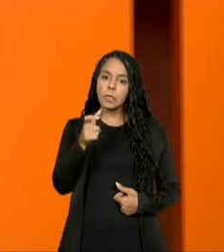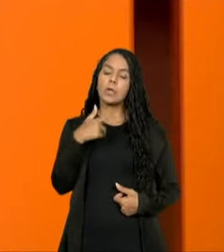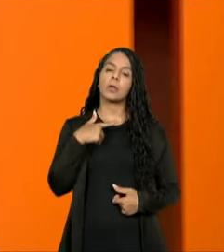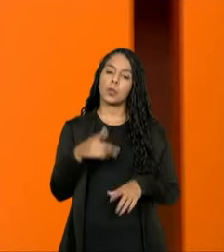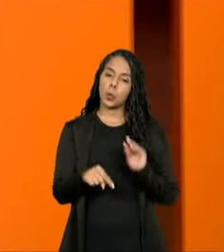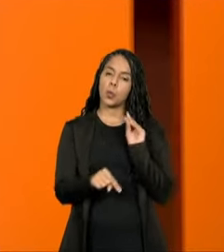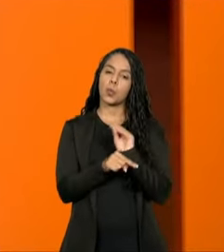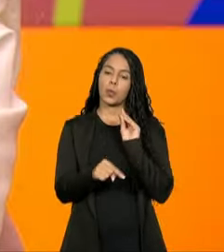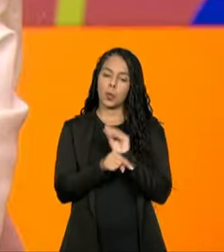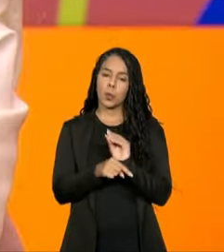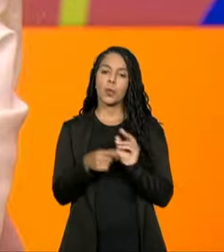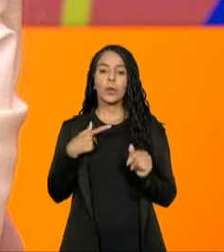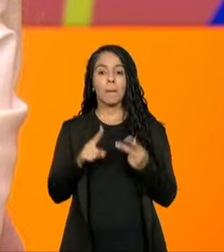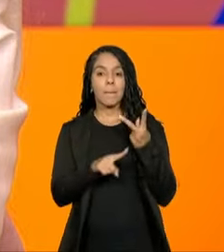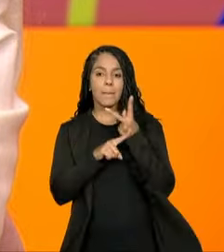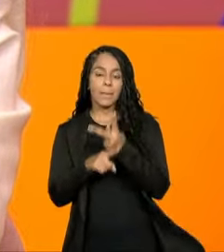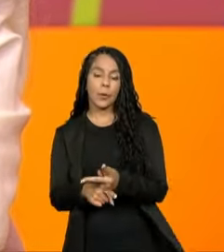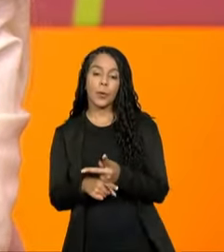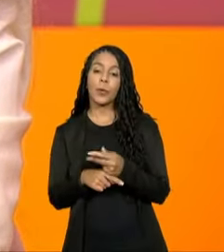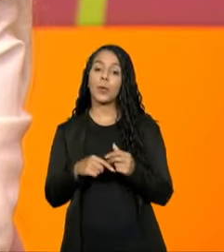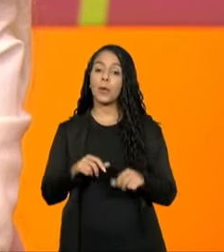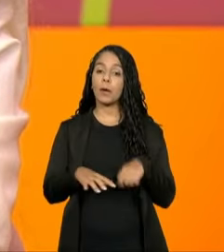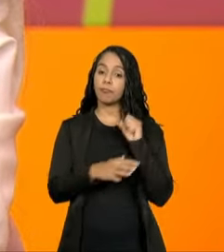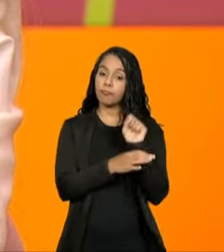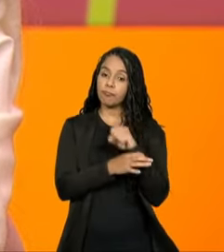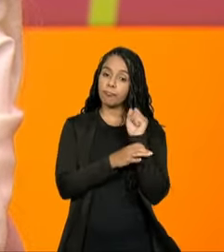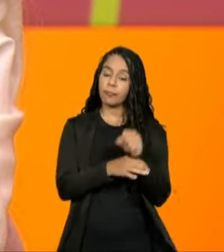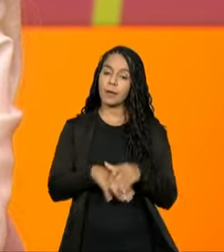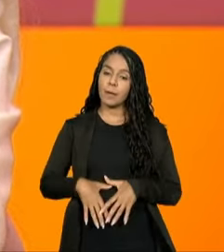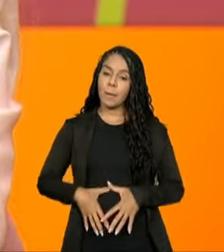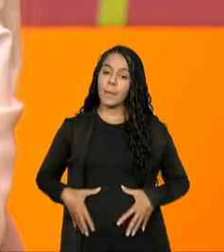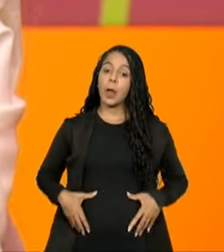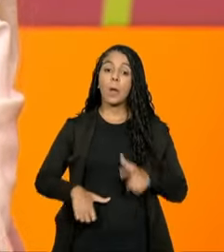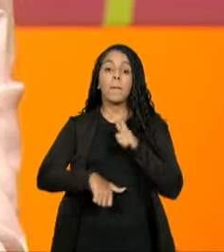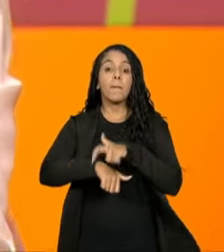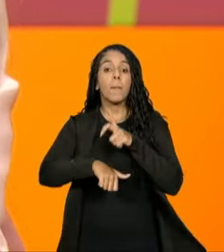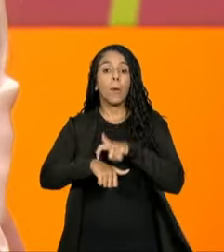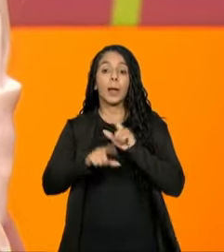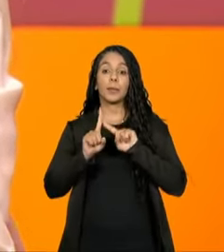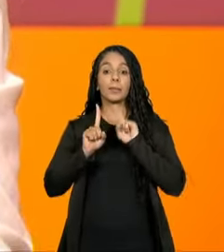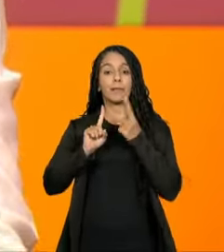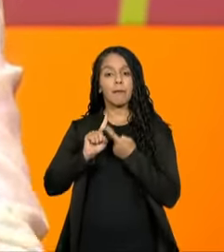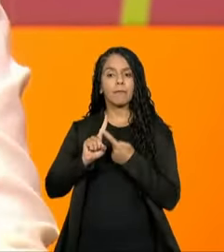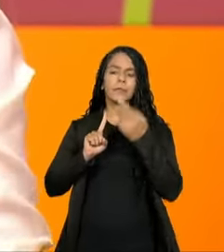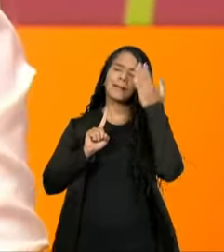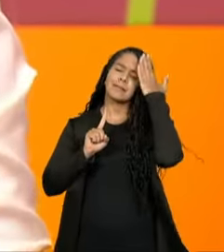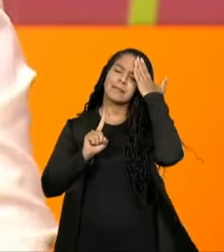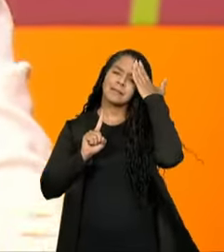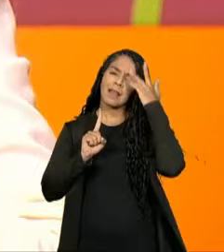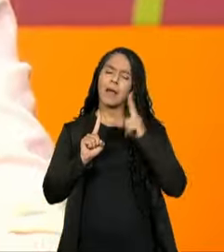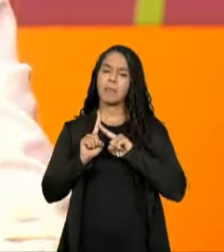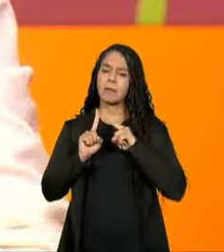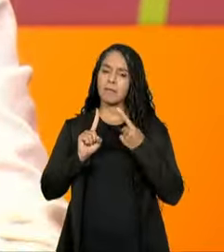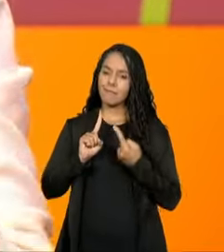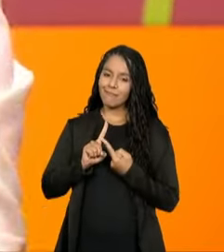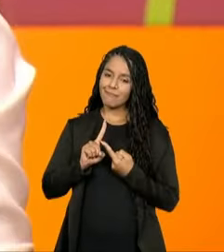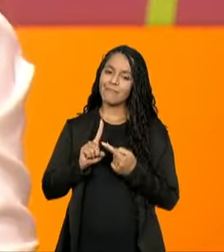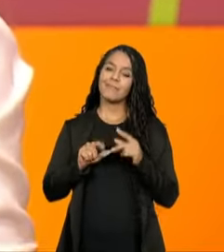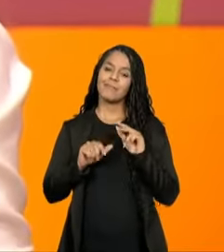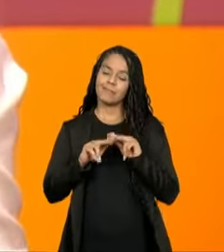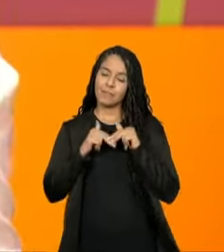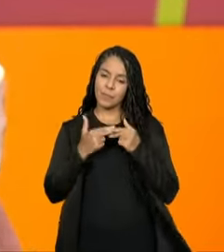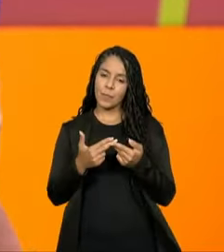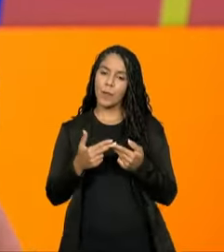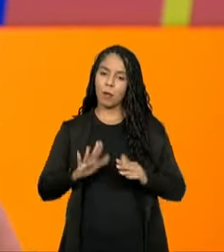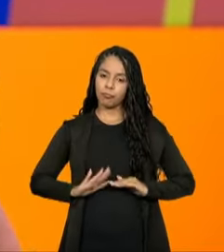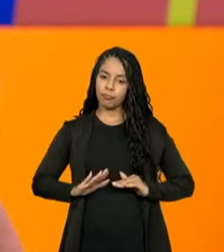gente mais indique a procura de uma fisioterapeuta pélvica seja ao longo de uma gravidez, em que a gente sabe que a gravidez, na verdade, por ela